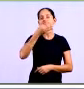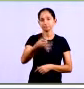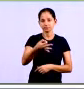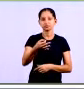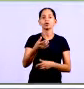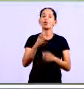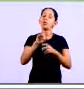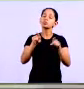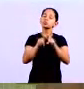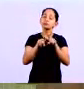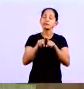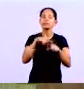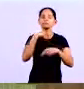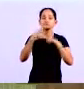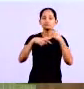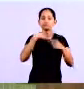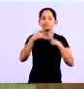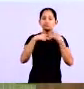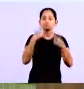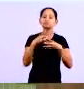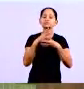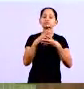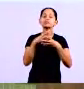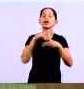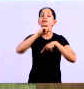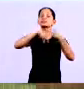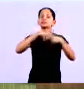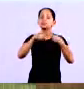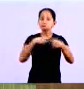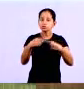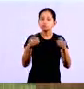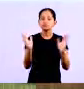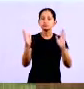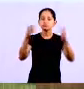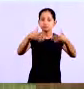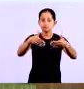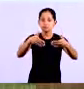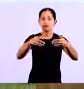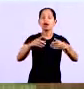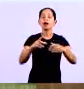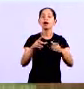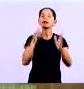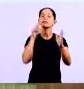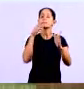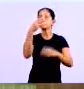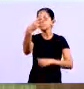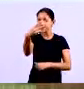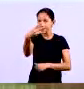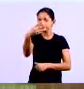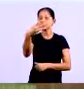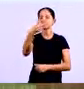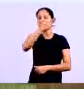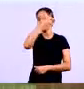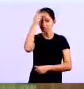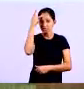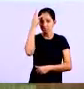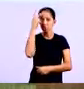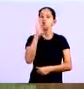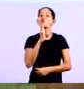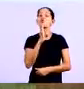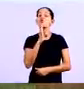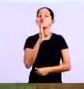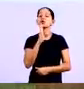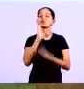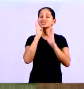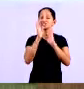as perguntas que nós fizemos no nossa enquete para 3 pessoas que você conhece e externem as